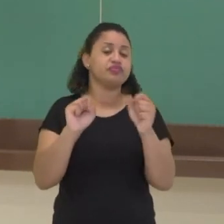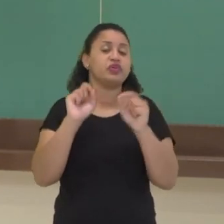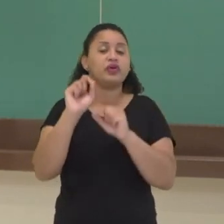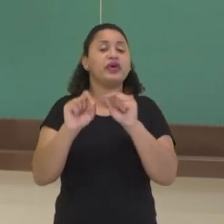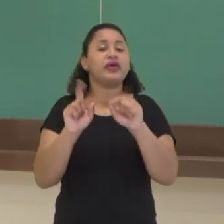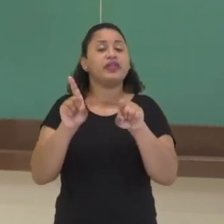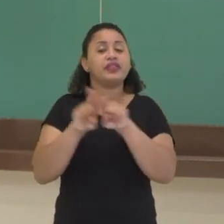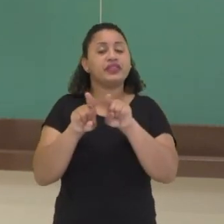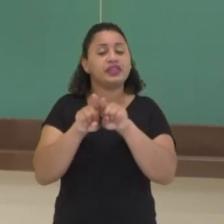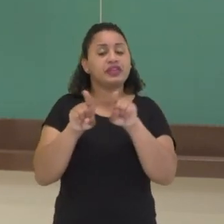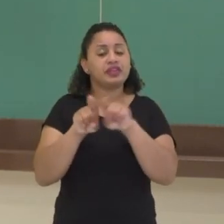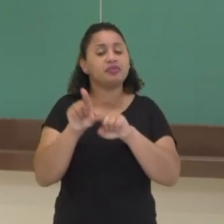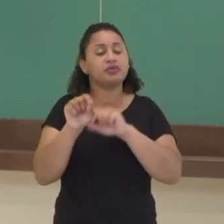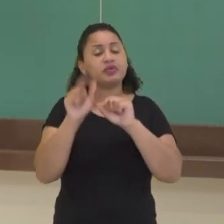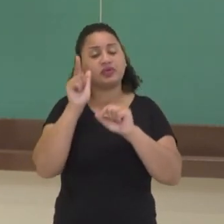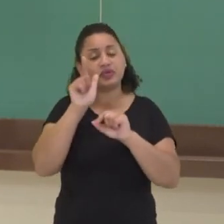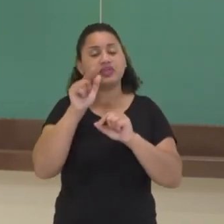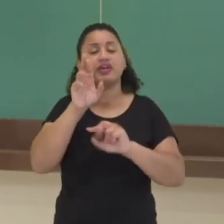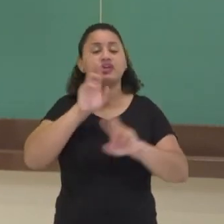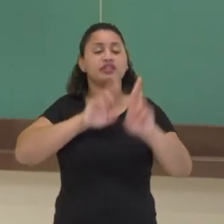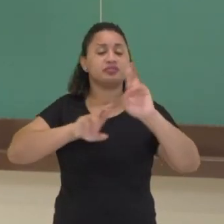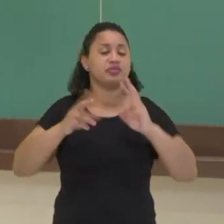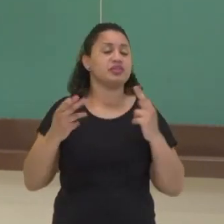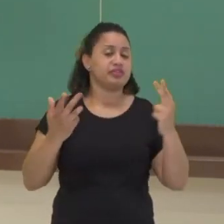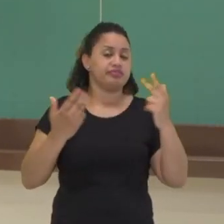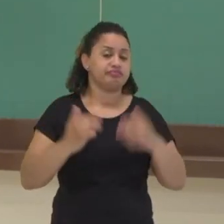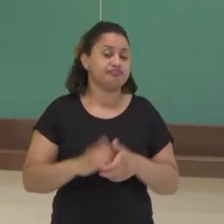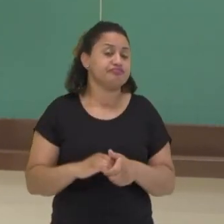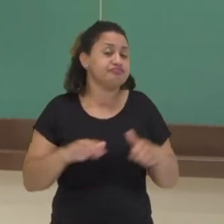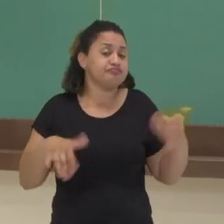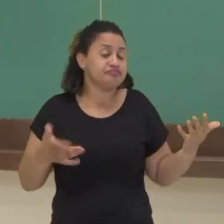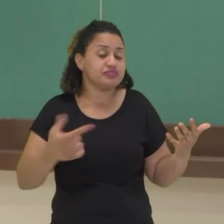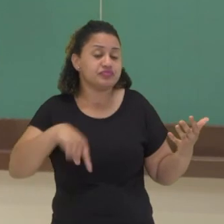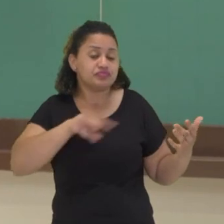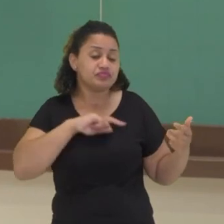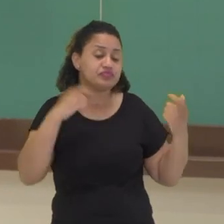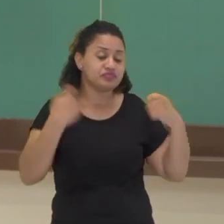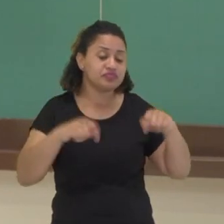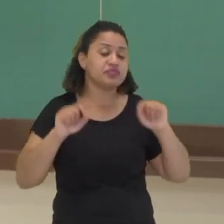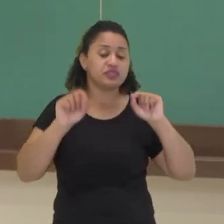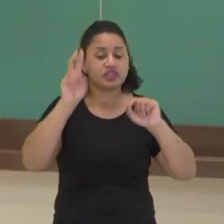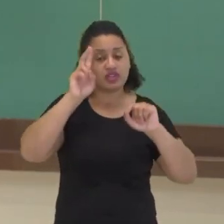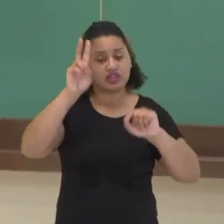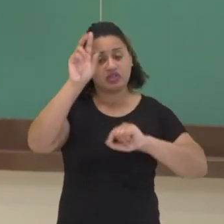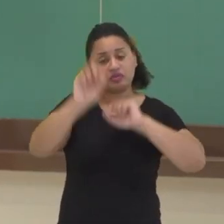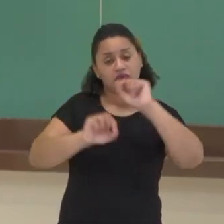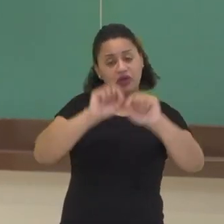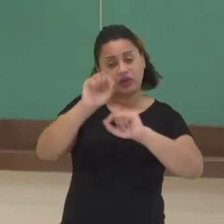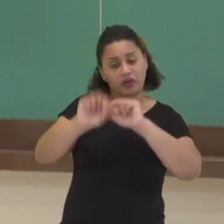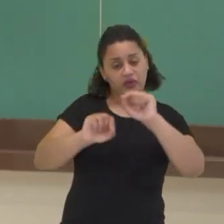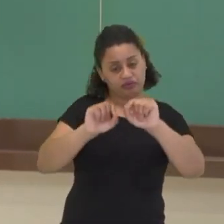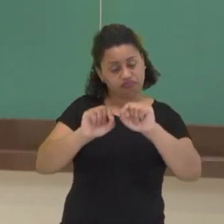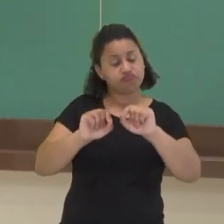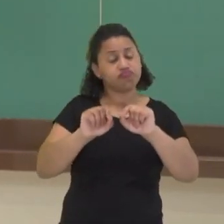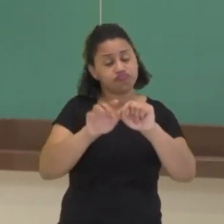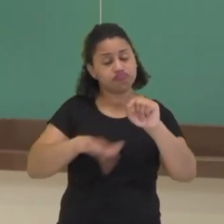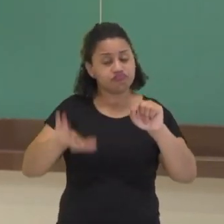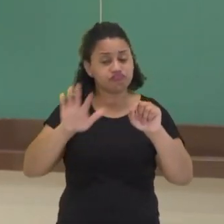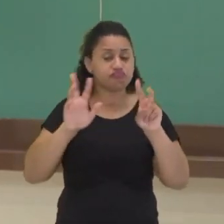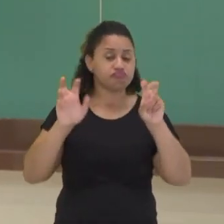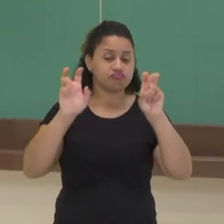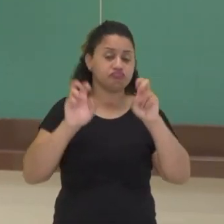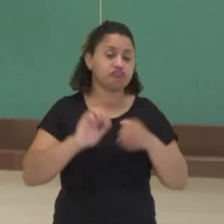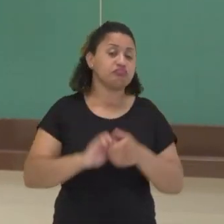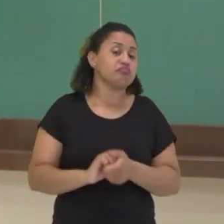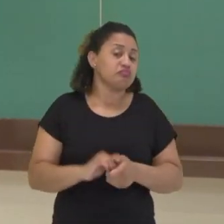no mesmo resultado, né? Então, o que a gente precisa lembrar dentro deste assunto,